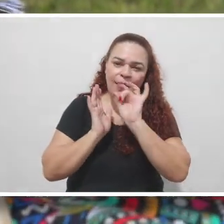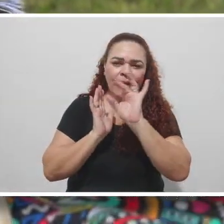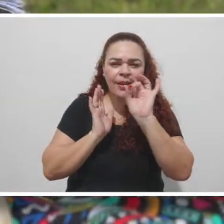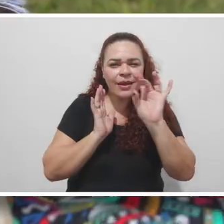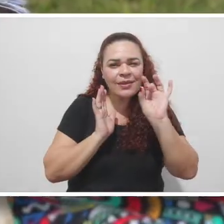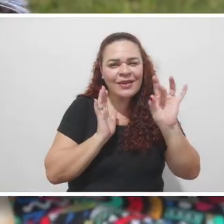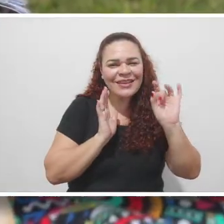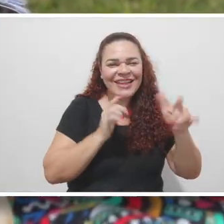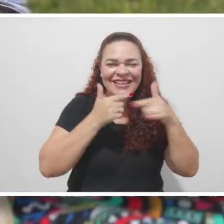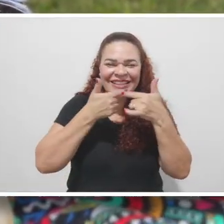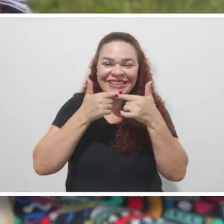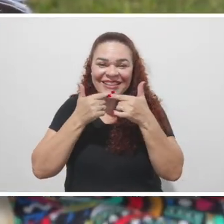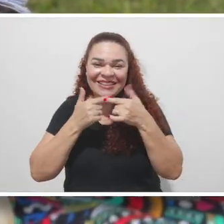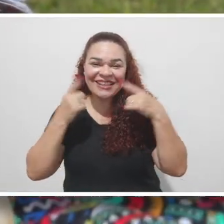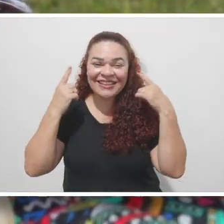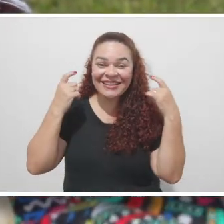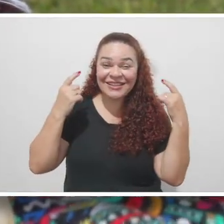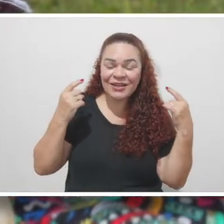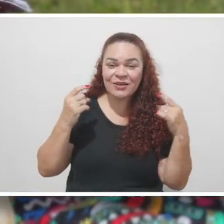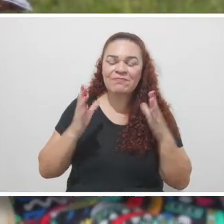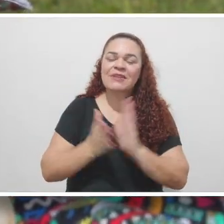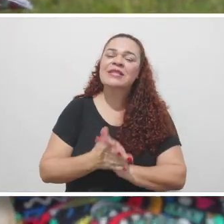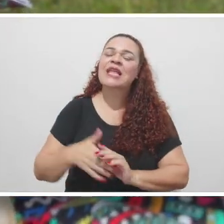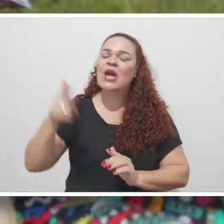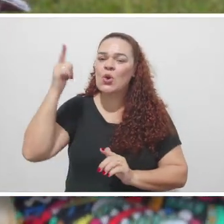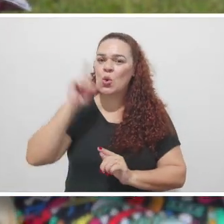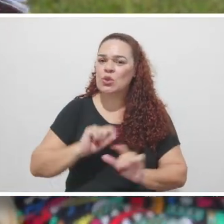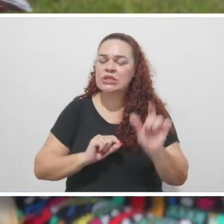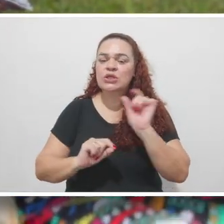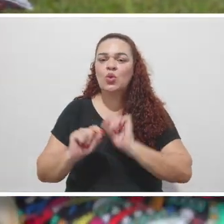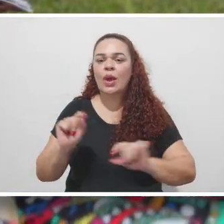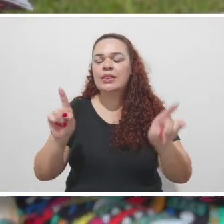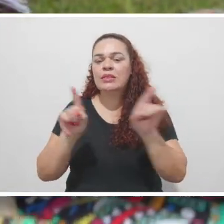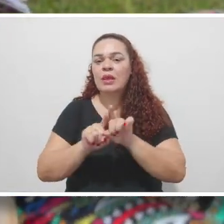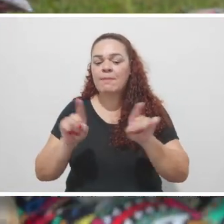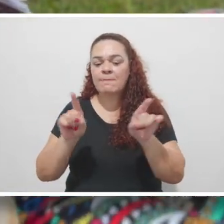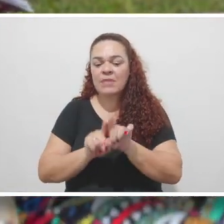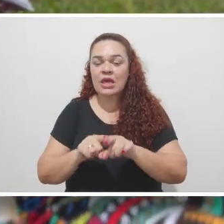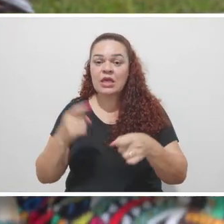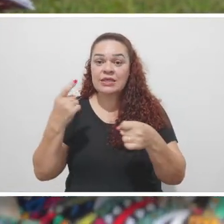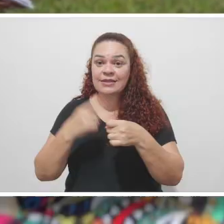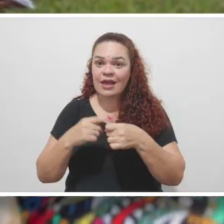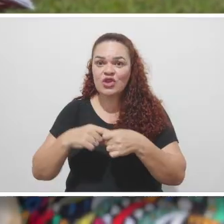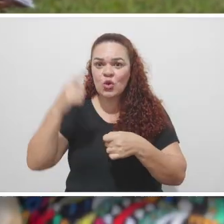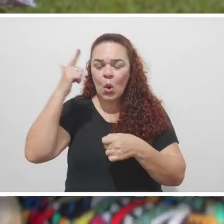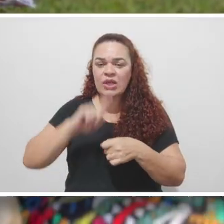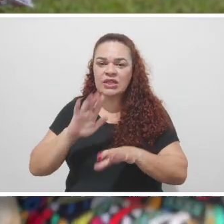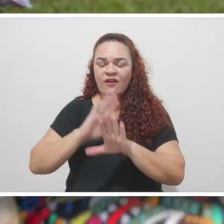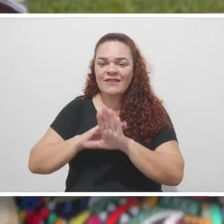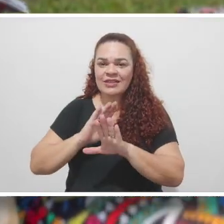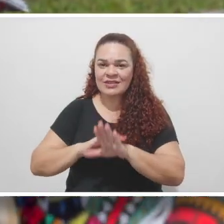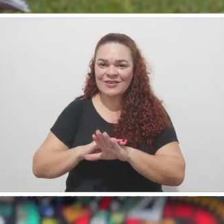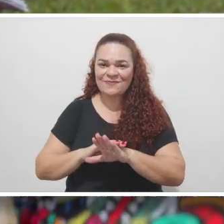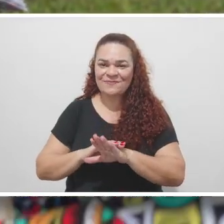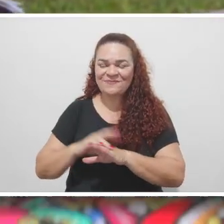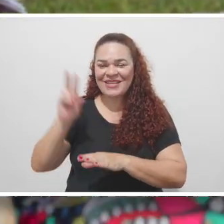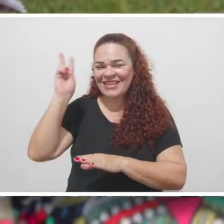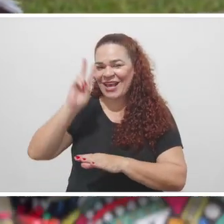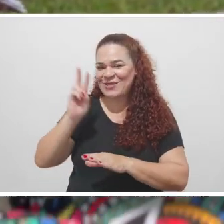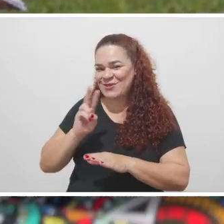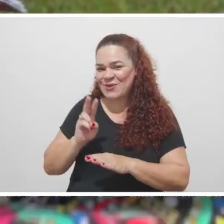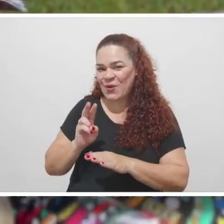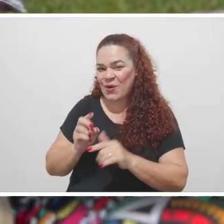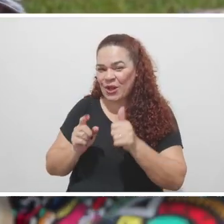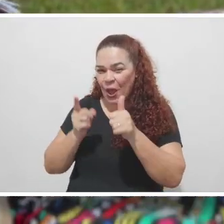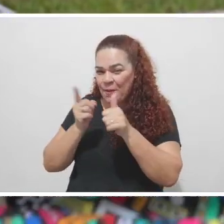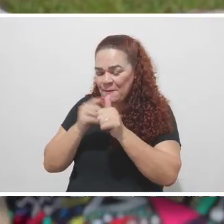risada e cada som, o Cola aí cumpriu seu propósito. A cidade finalmente conseguiu conversar com suas crianças. E essa história é só o